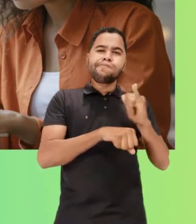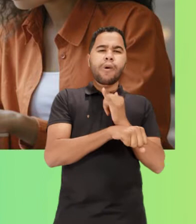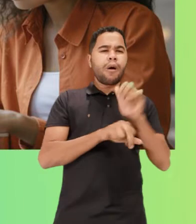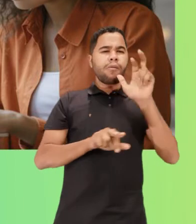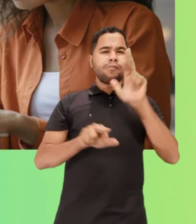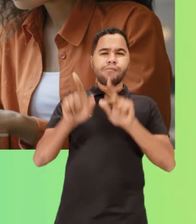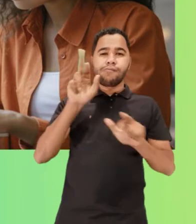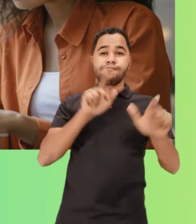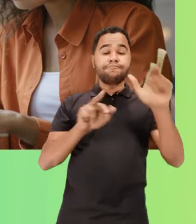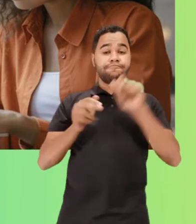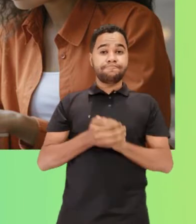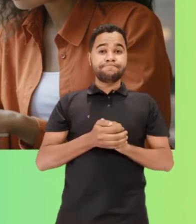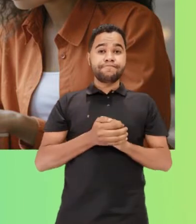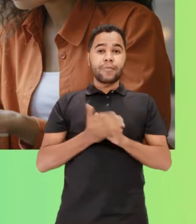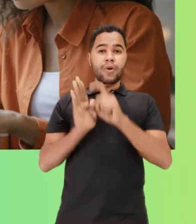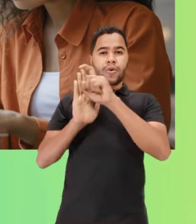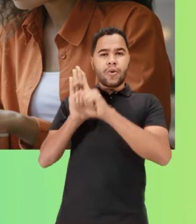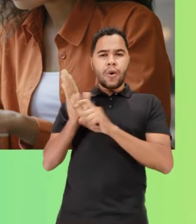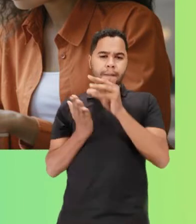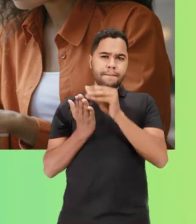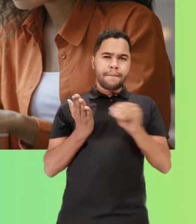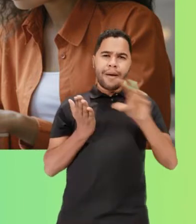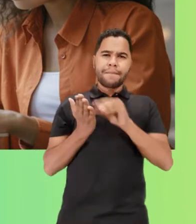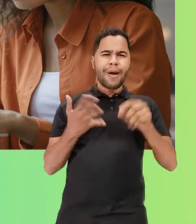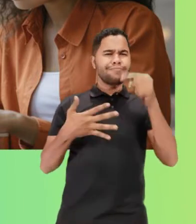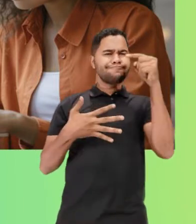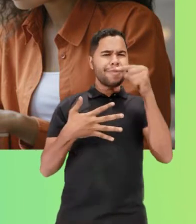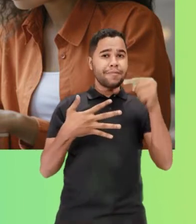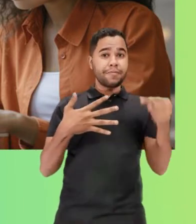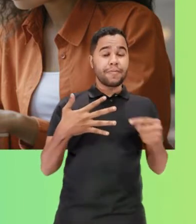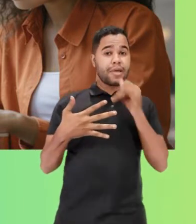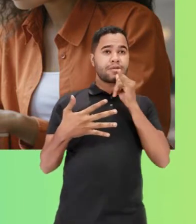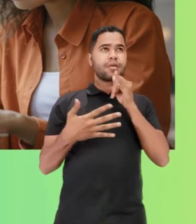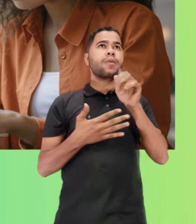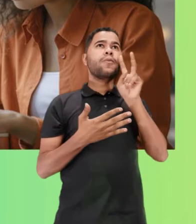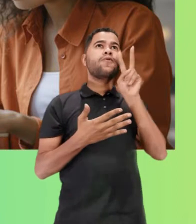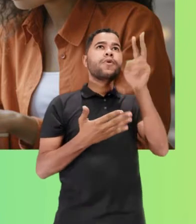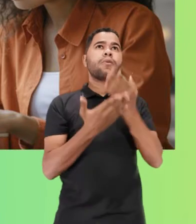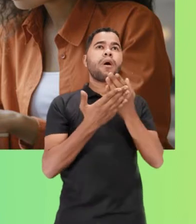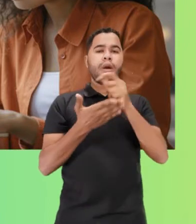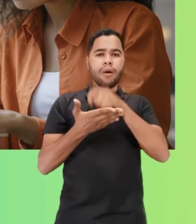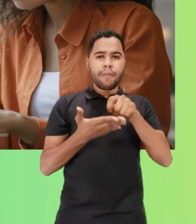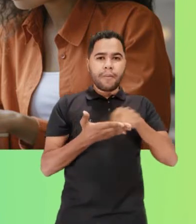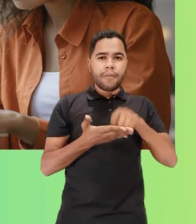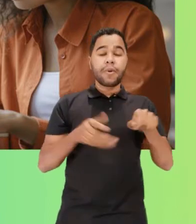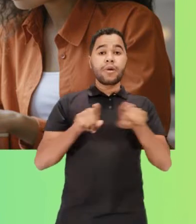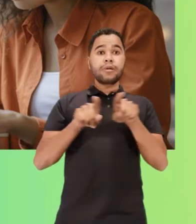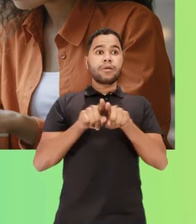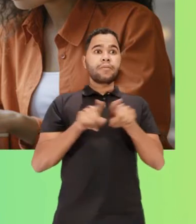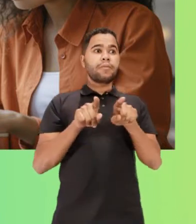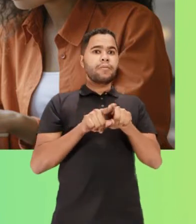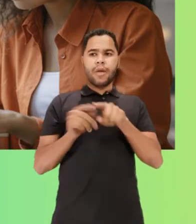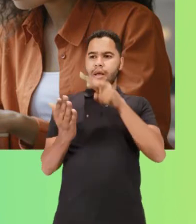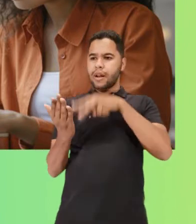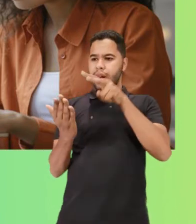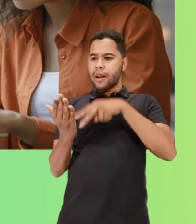bem diversas. Retextualizamos um texto em muitas situações. Quando anotamos a aula do professor, quando contamos a alguém uma notícia